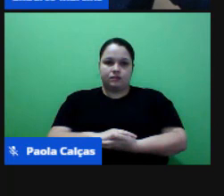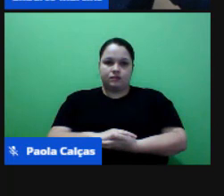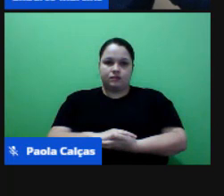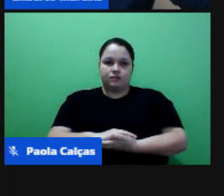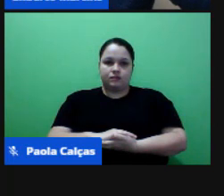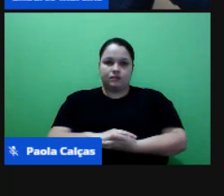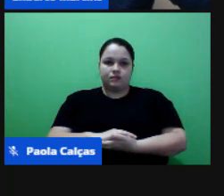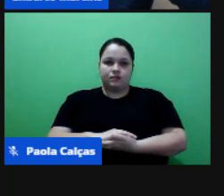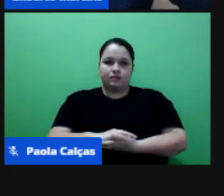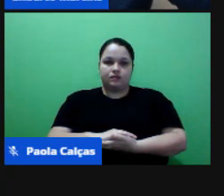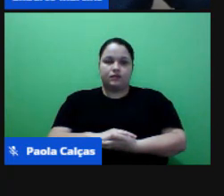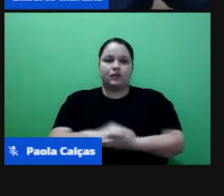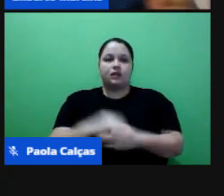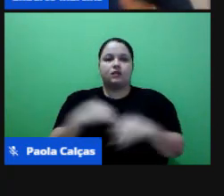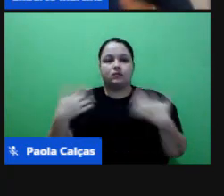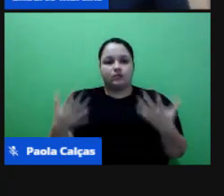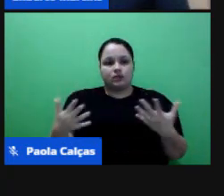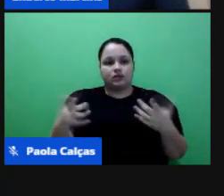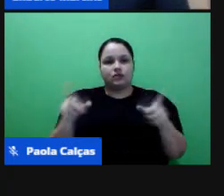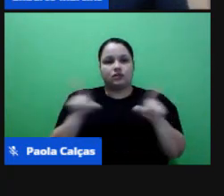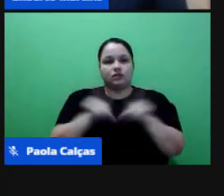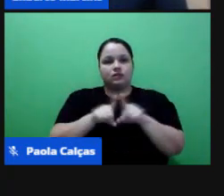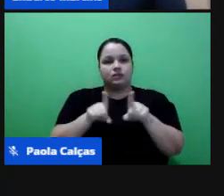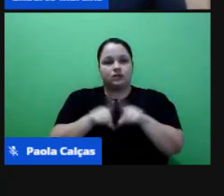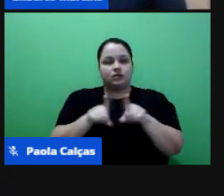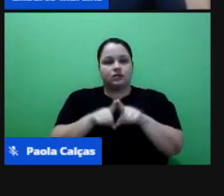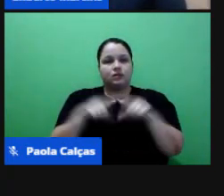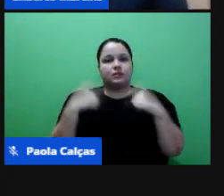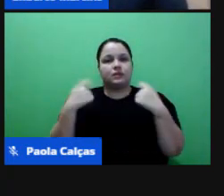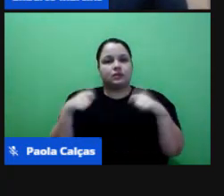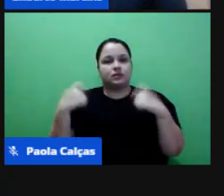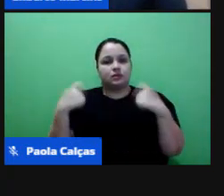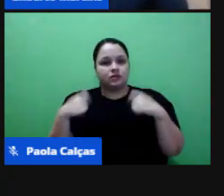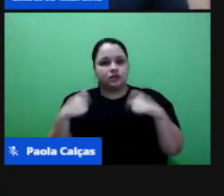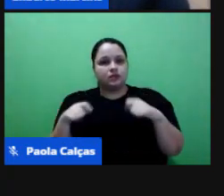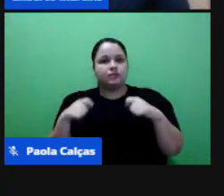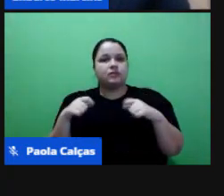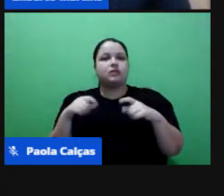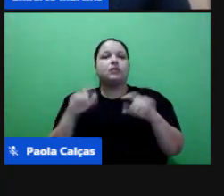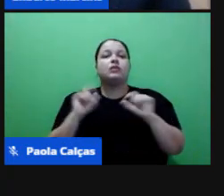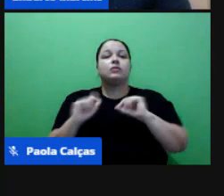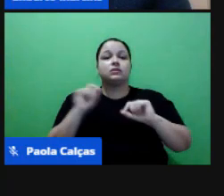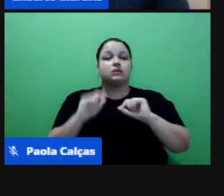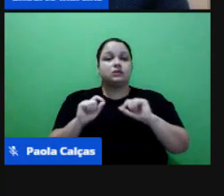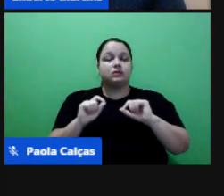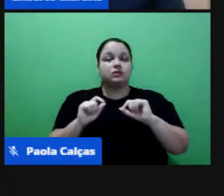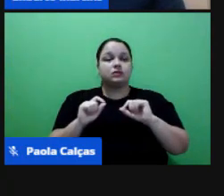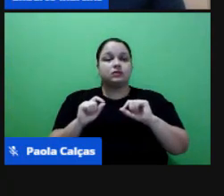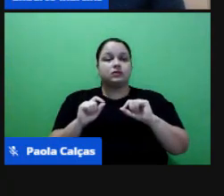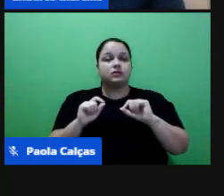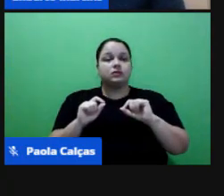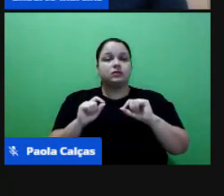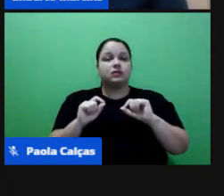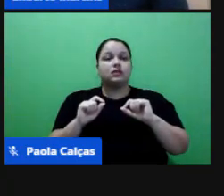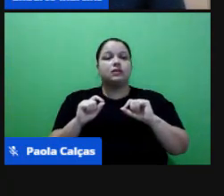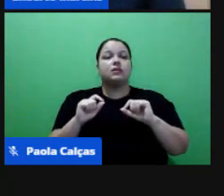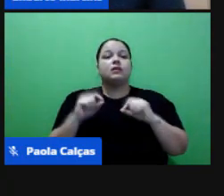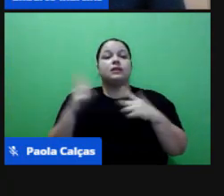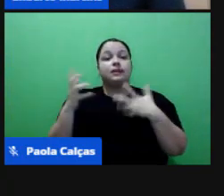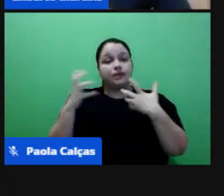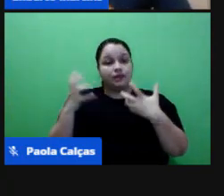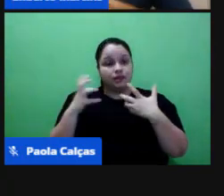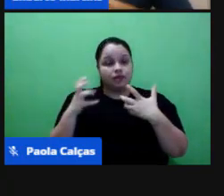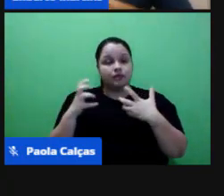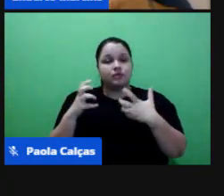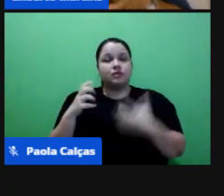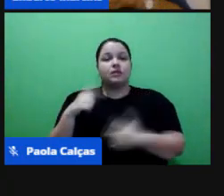Além desses itens, nós também pretendemos alcançar como expectativa desse aluno o